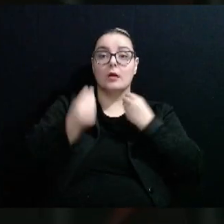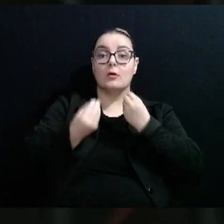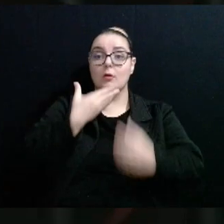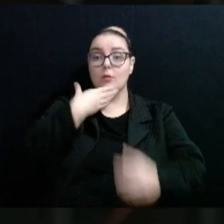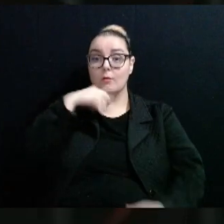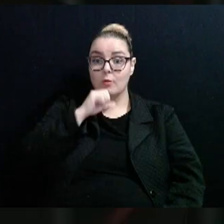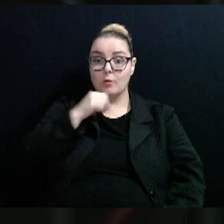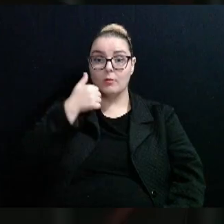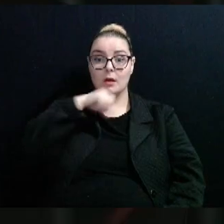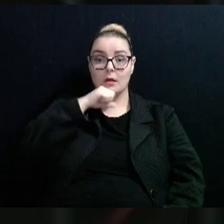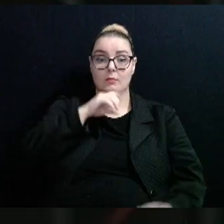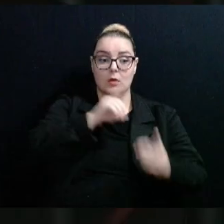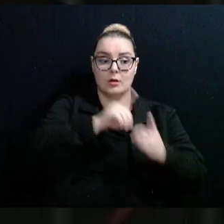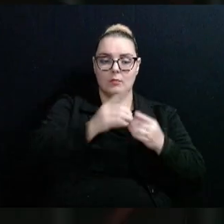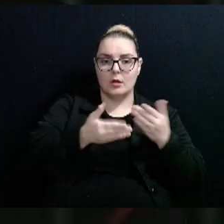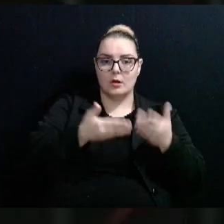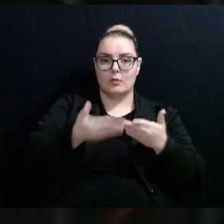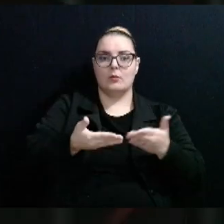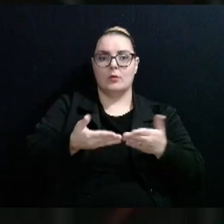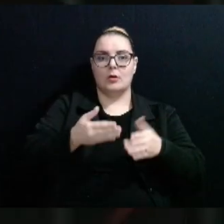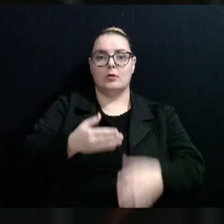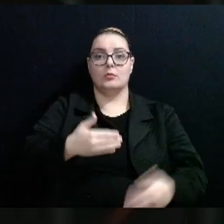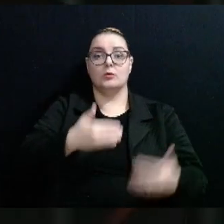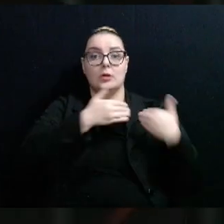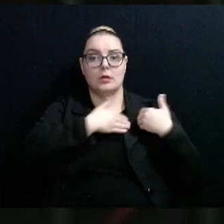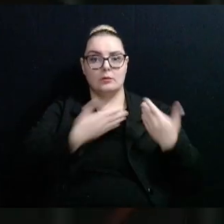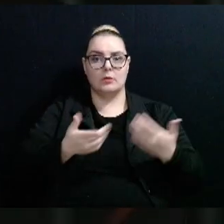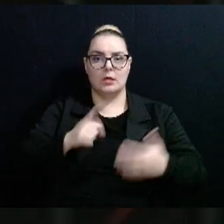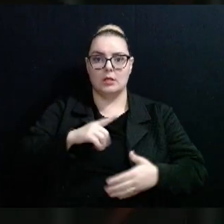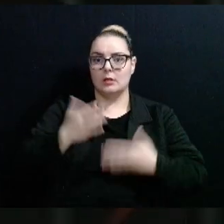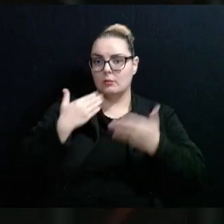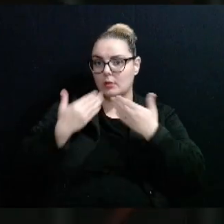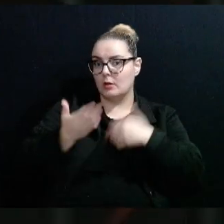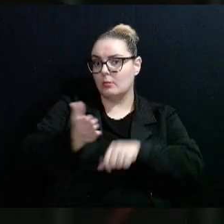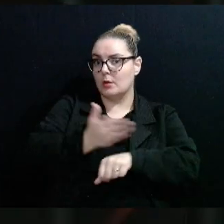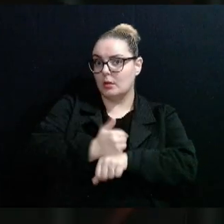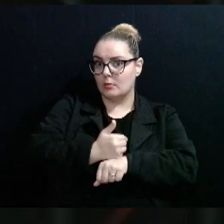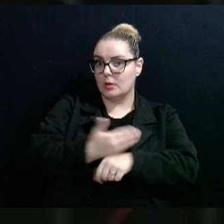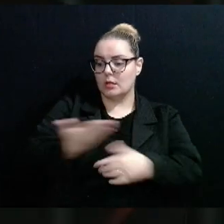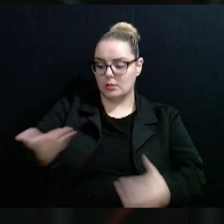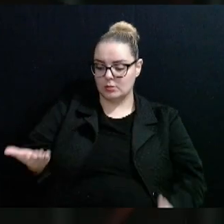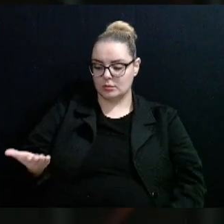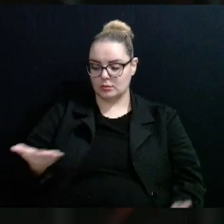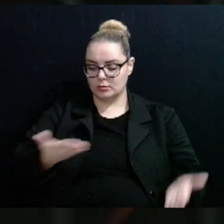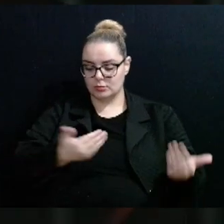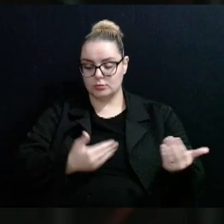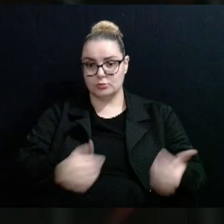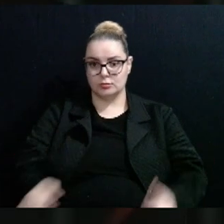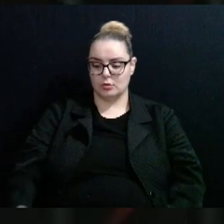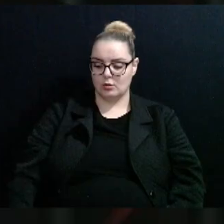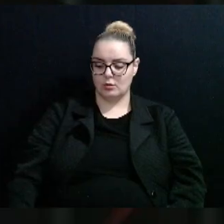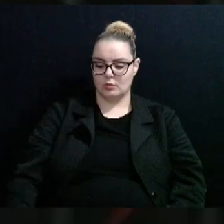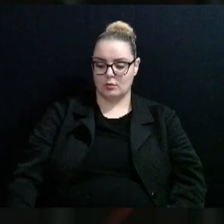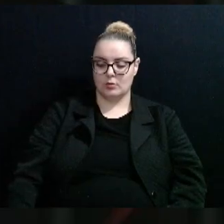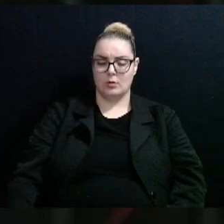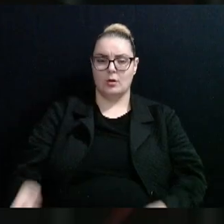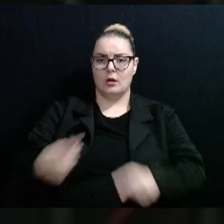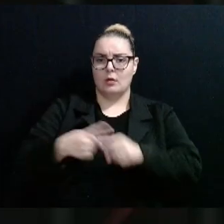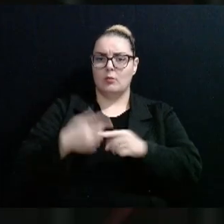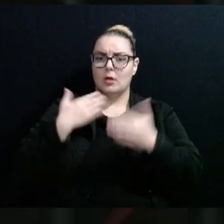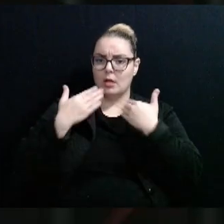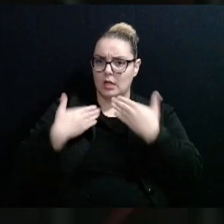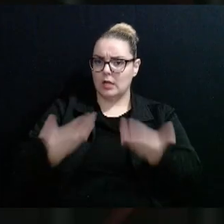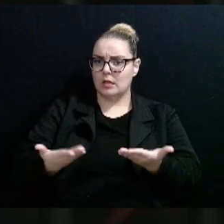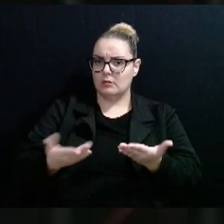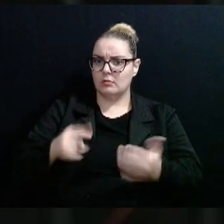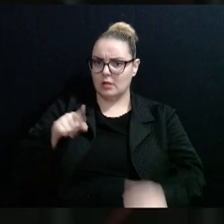Os pais, os cuidadores, eles devem ter uma conversa antes com esse jovem, porque essa conversa ela é